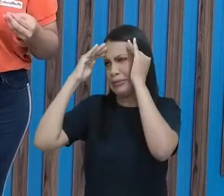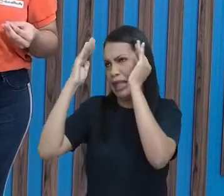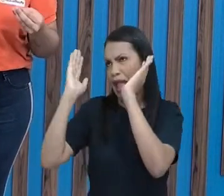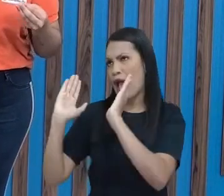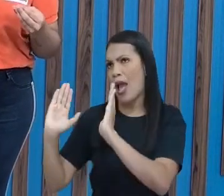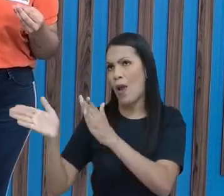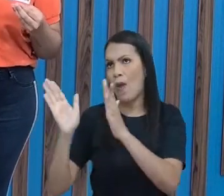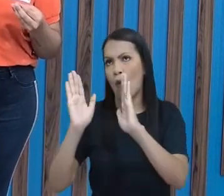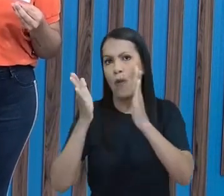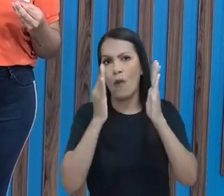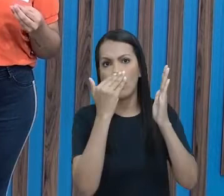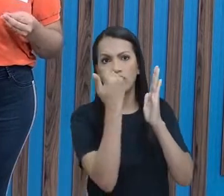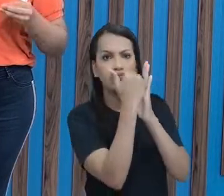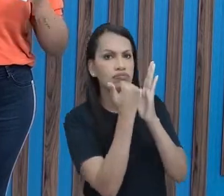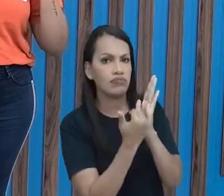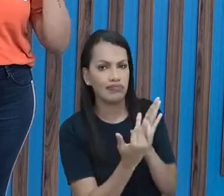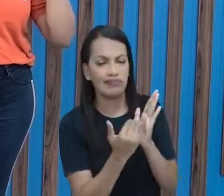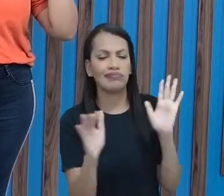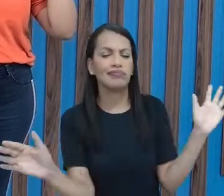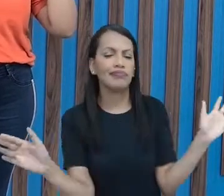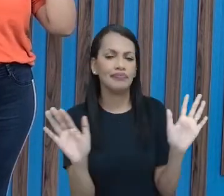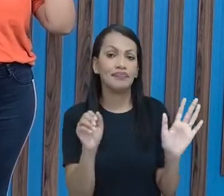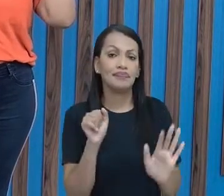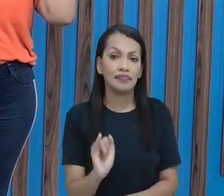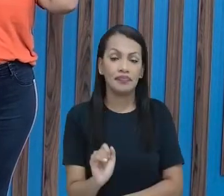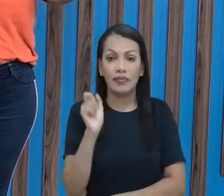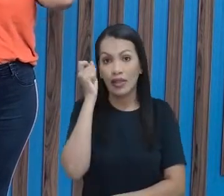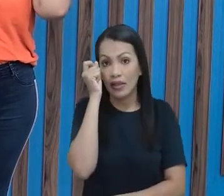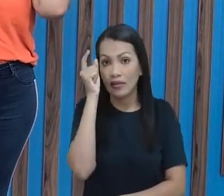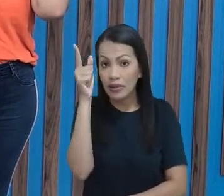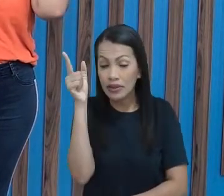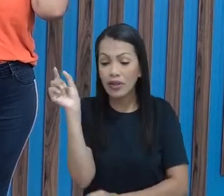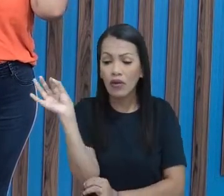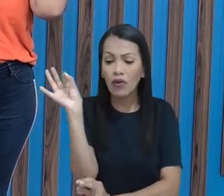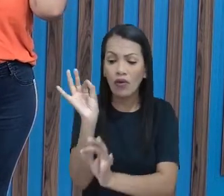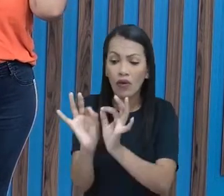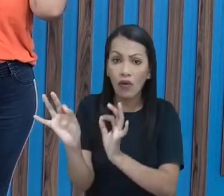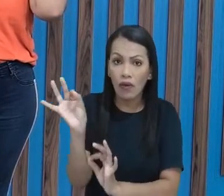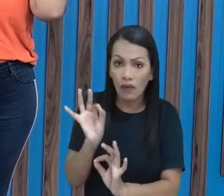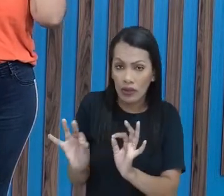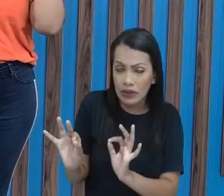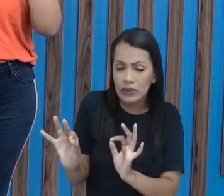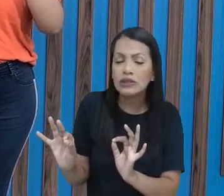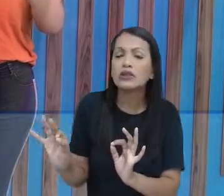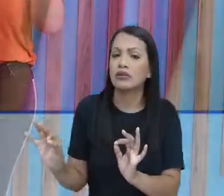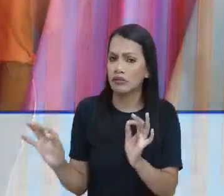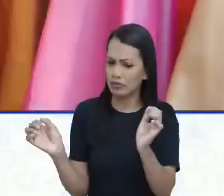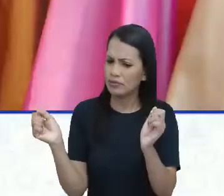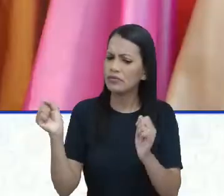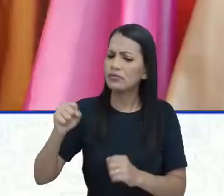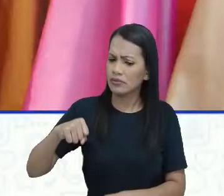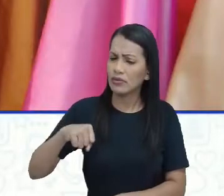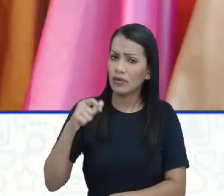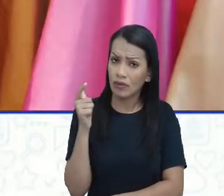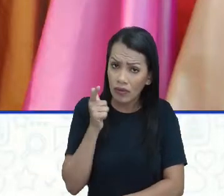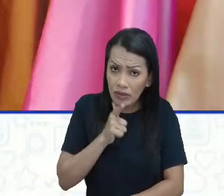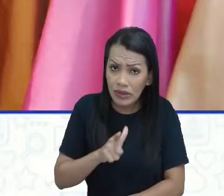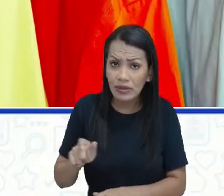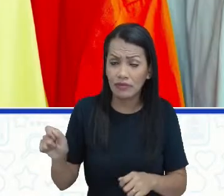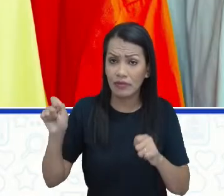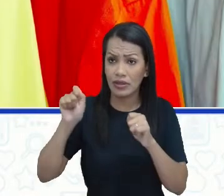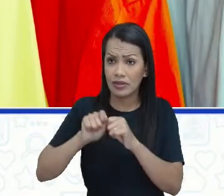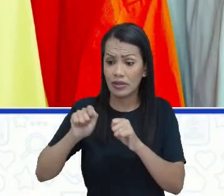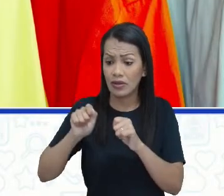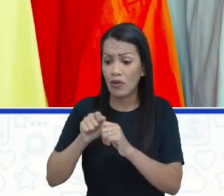criar um texto coeso. Então, se as ideias estão organizadas na cabeça do autor, ele vai conseguir fazer um caminho que